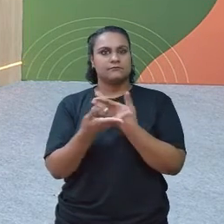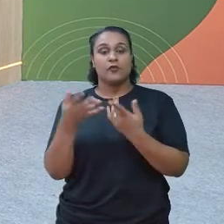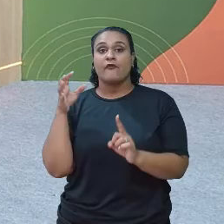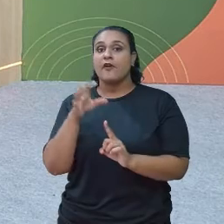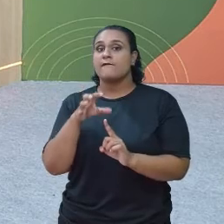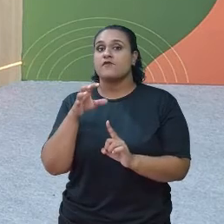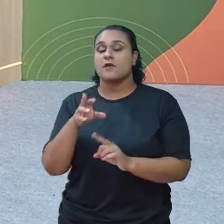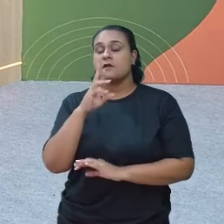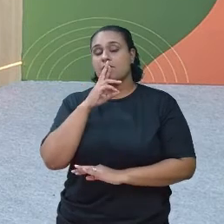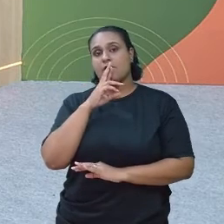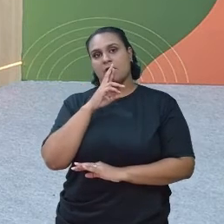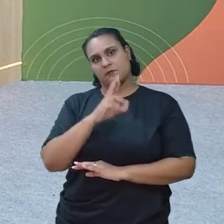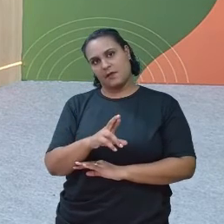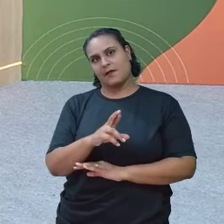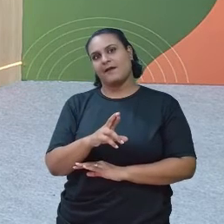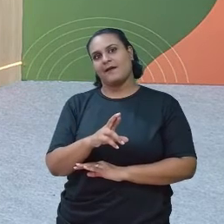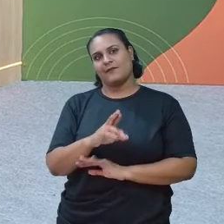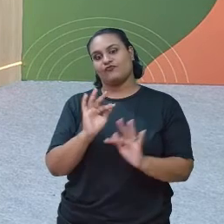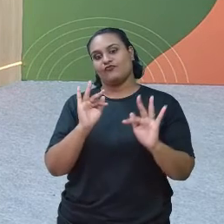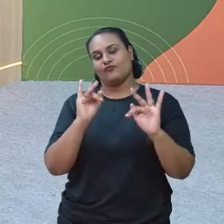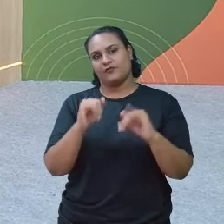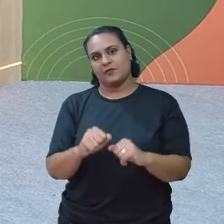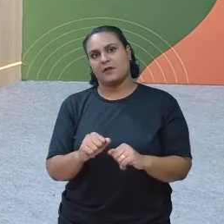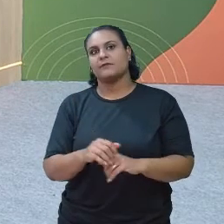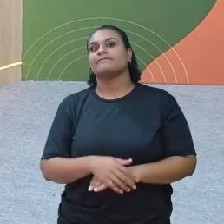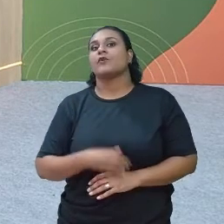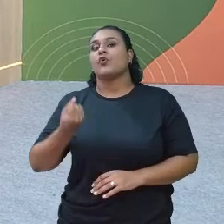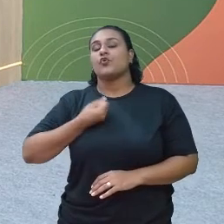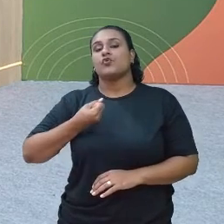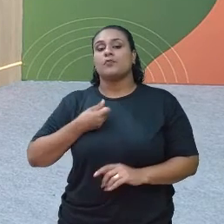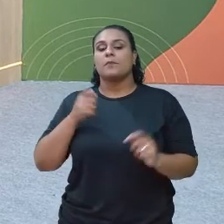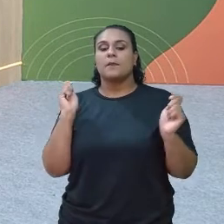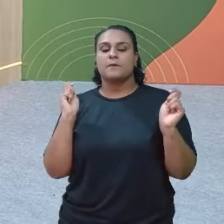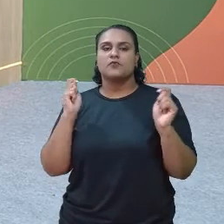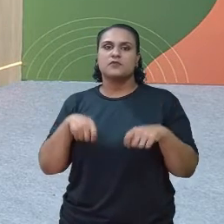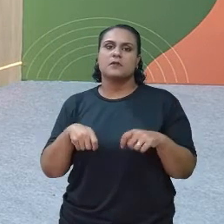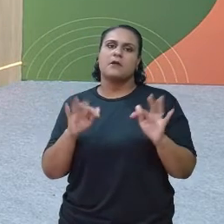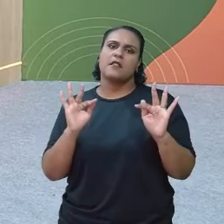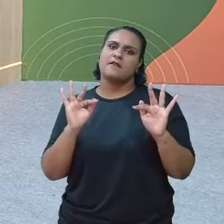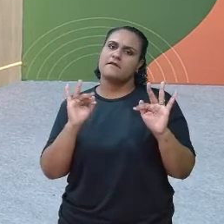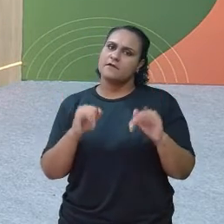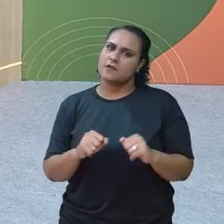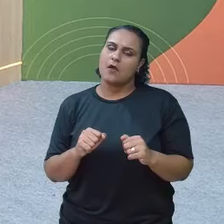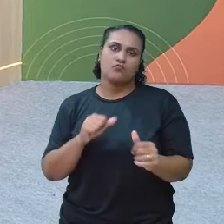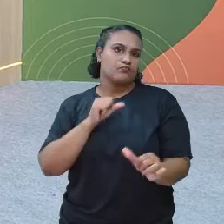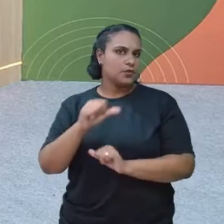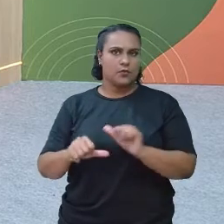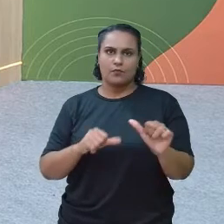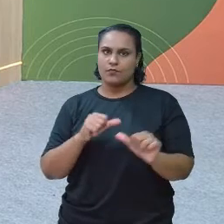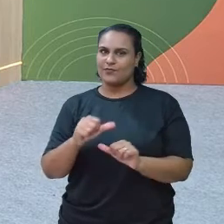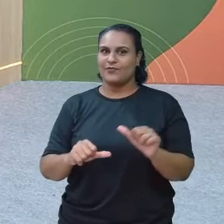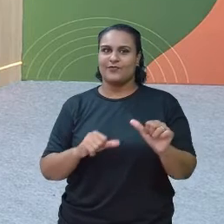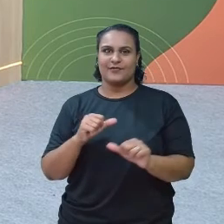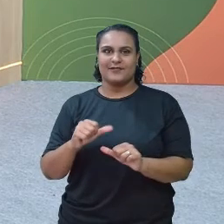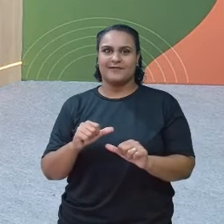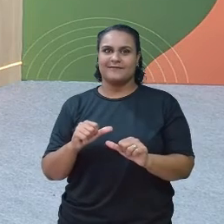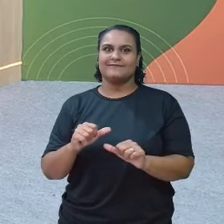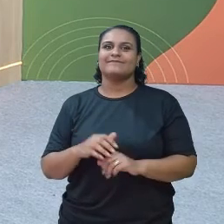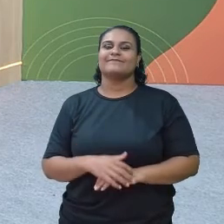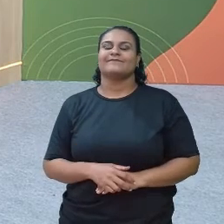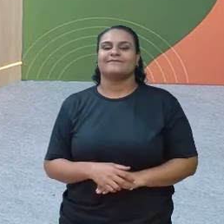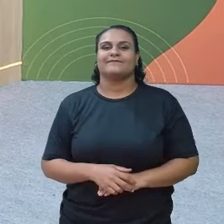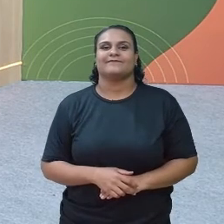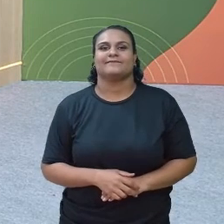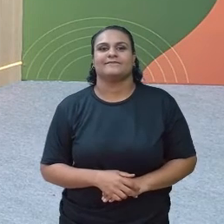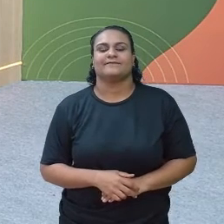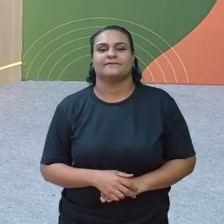interferir no resultado final, ou seja, o número de possibilidades e as possibilidades estão sempre aí,